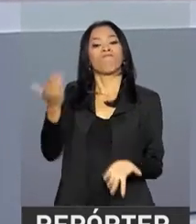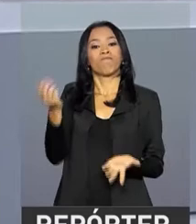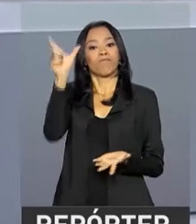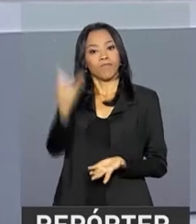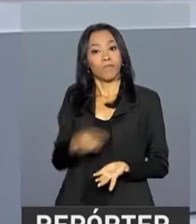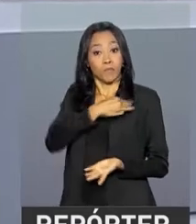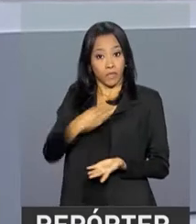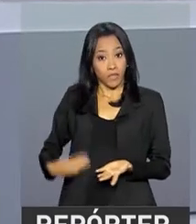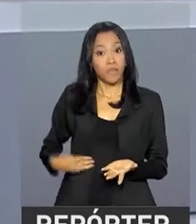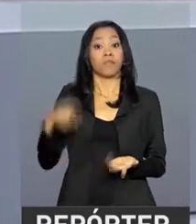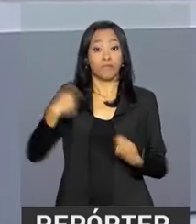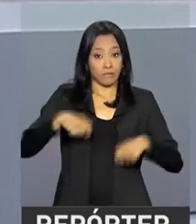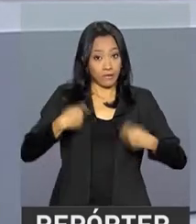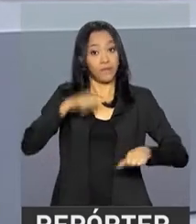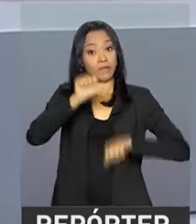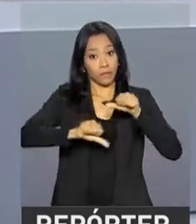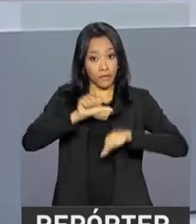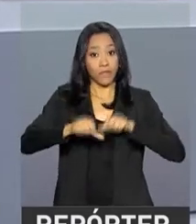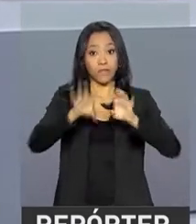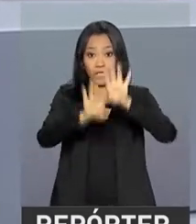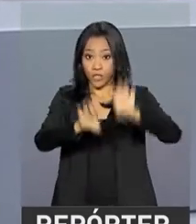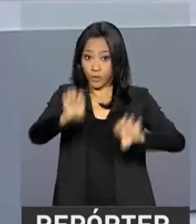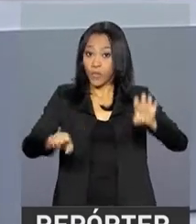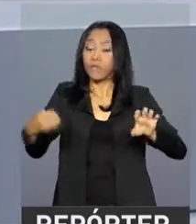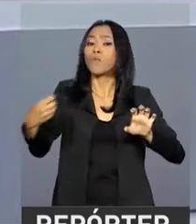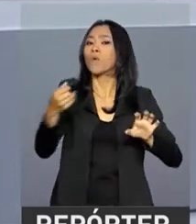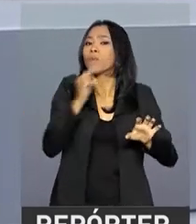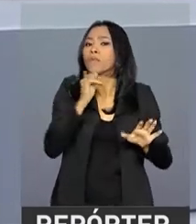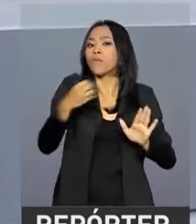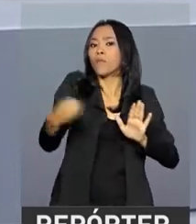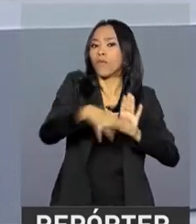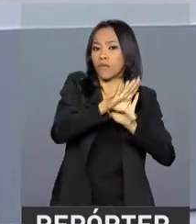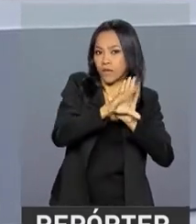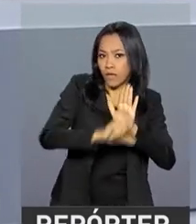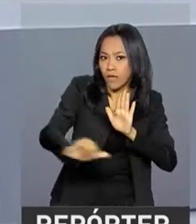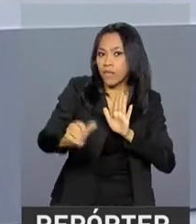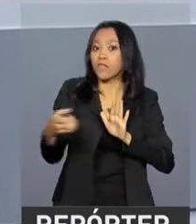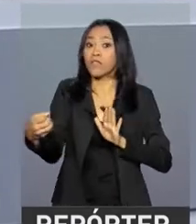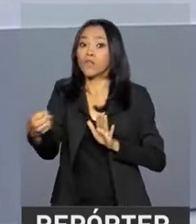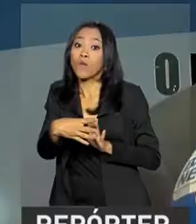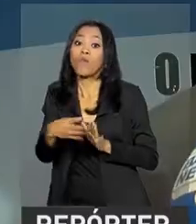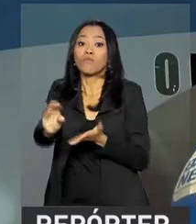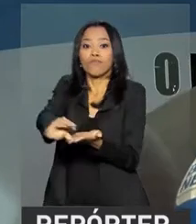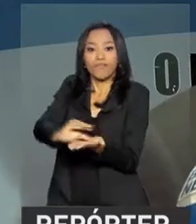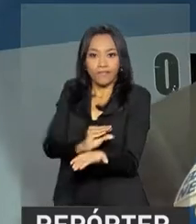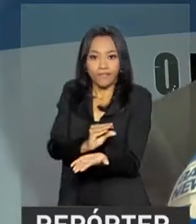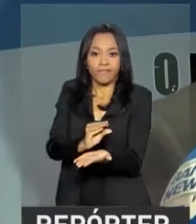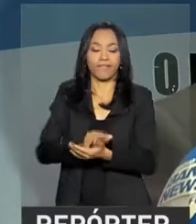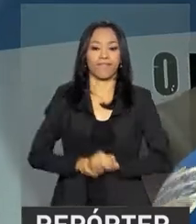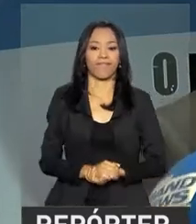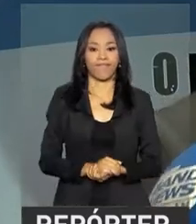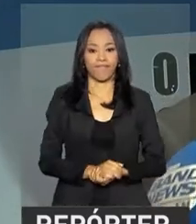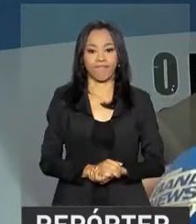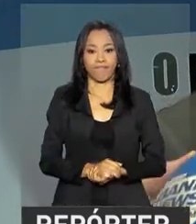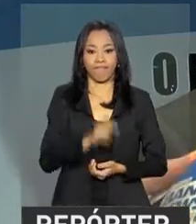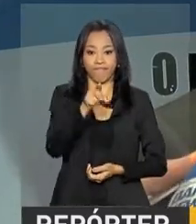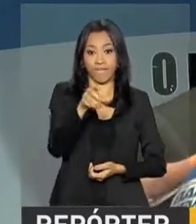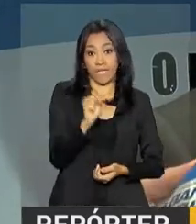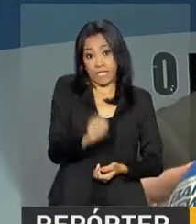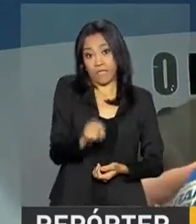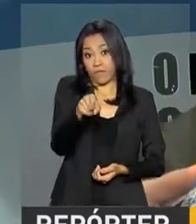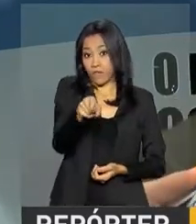necessárias mudanças estruturantes como novas leis novos aportes de recursos se você não tem